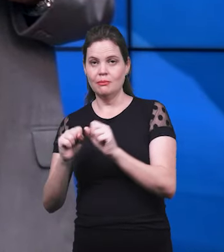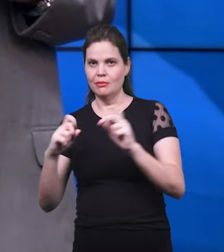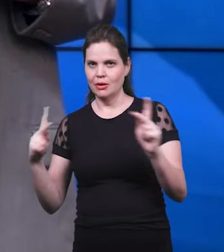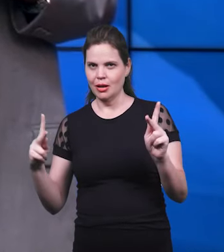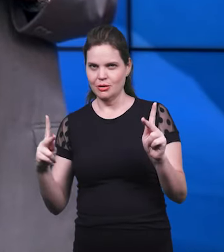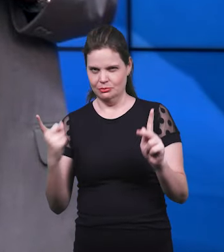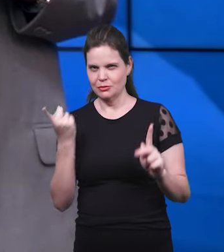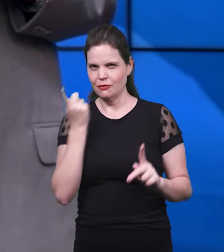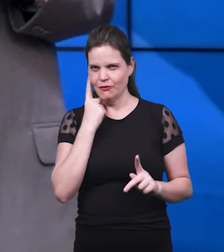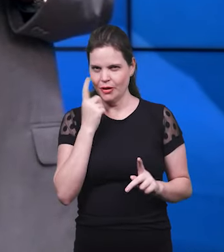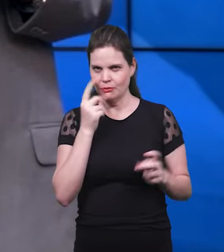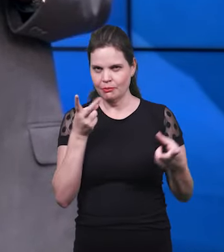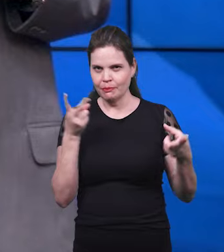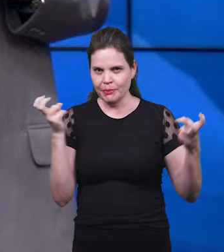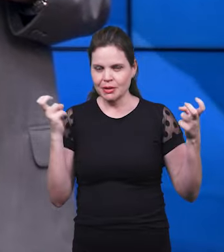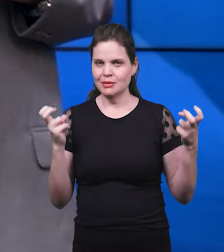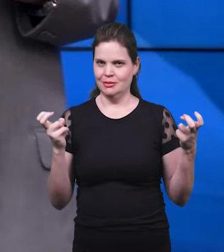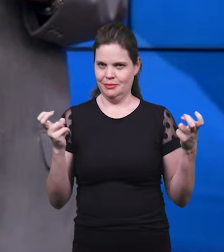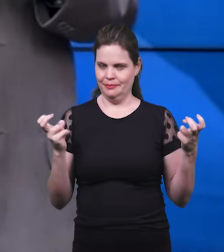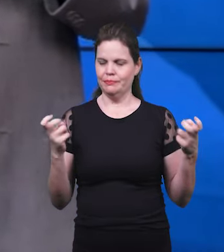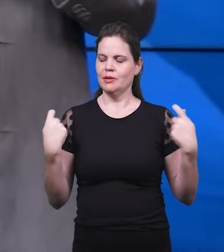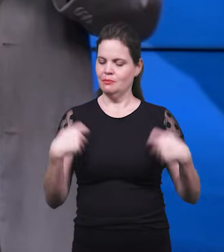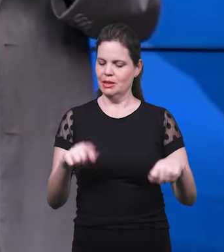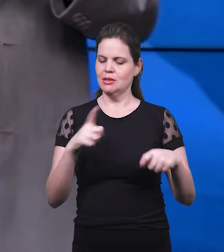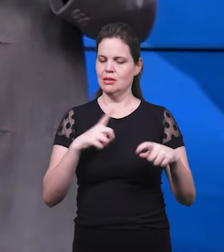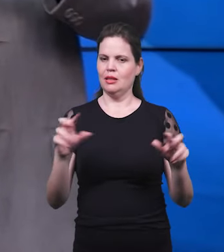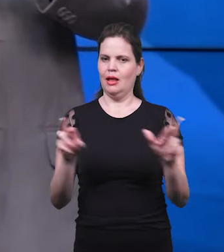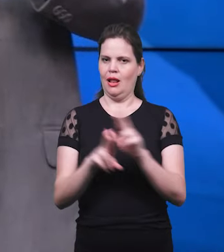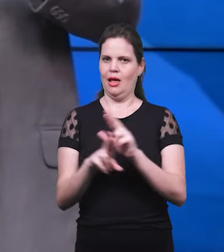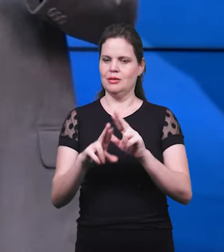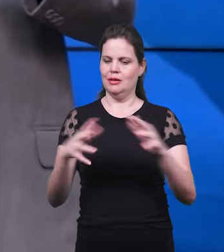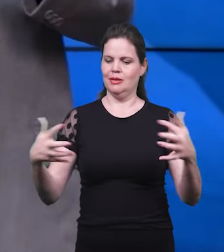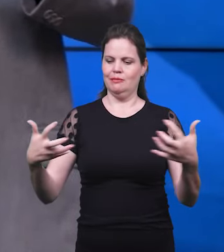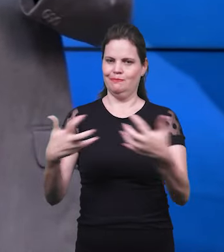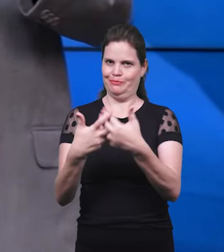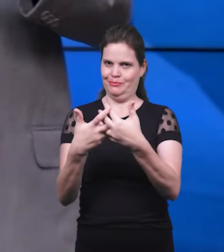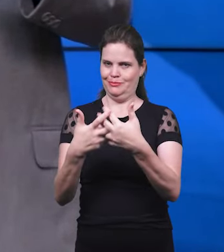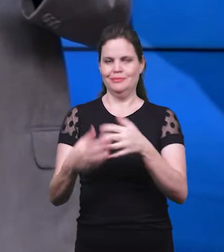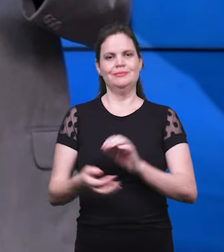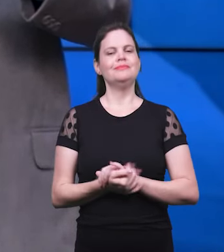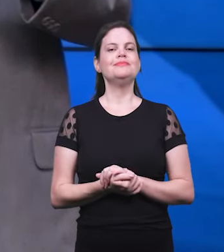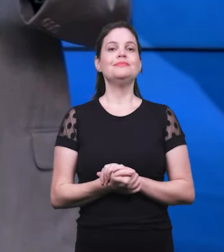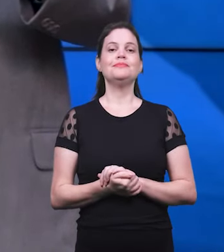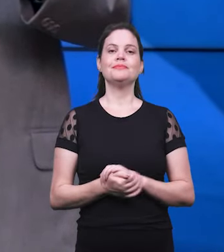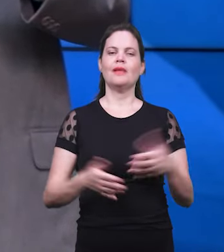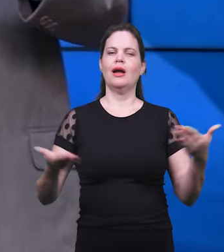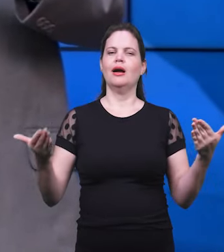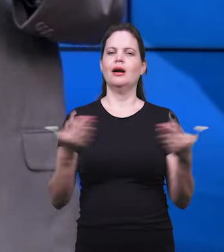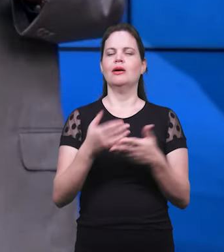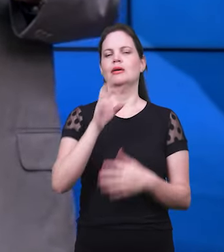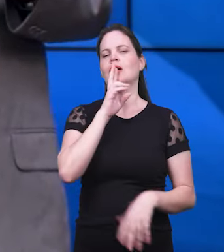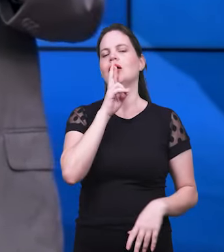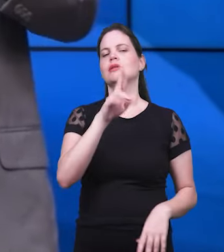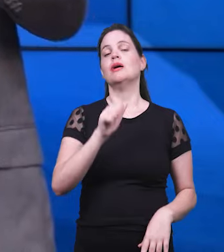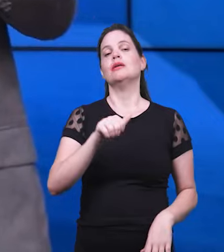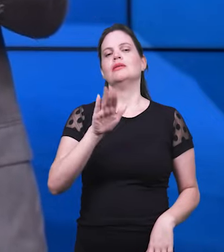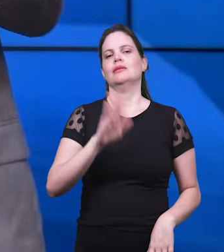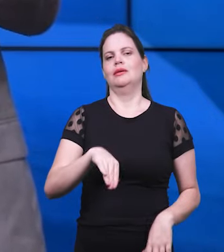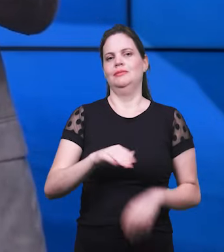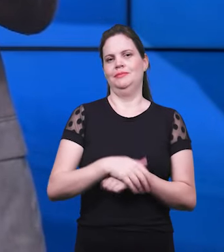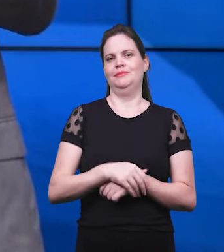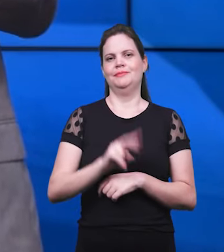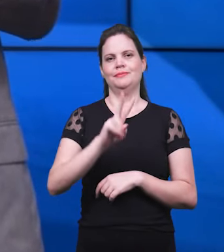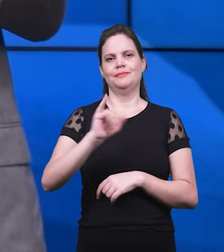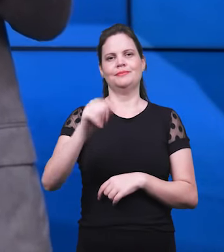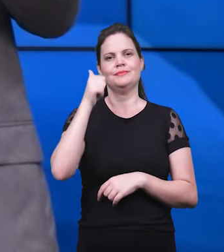exatamente relacionado com Apocalipse capítulo 1. E agora quem vai fazer então essa resposta vai ser a nossa